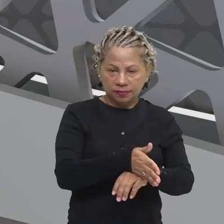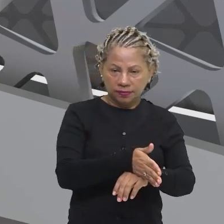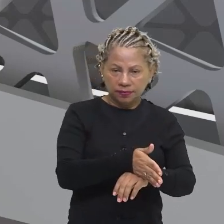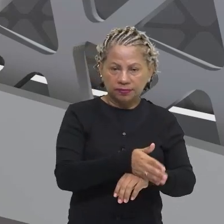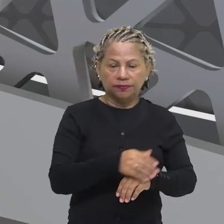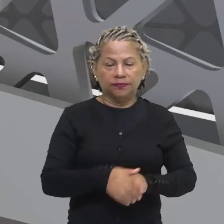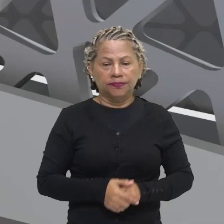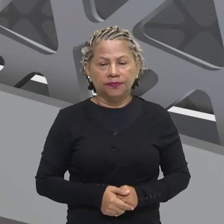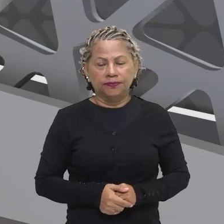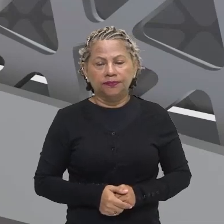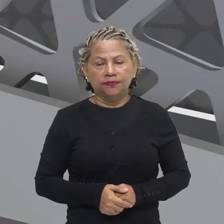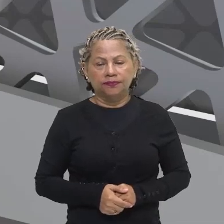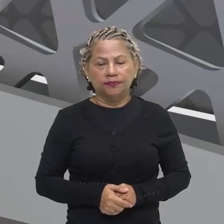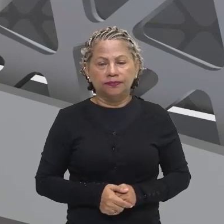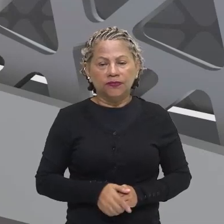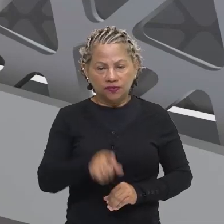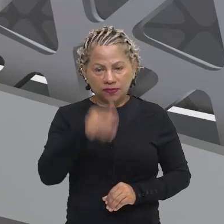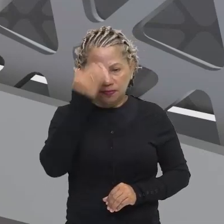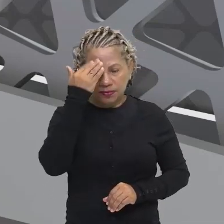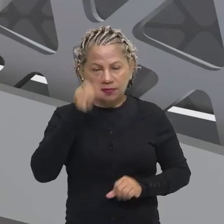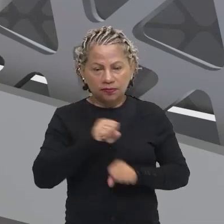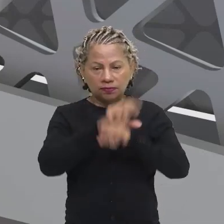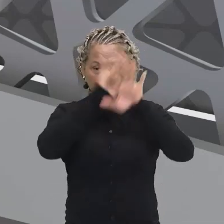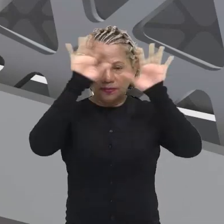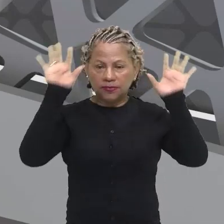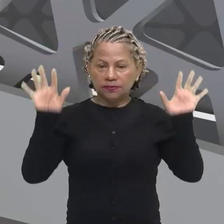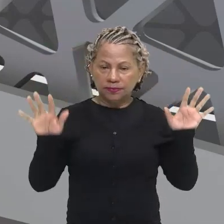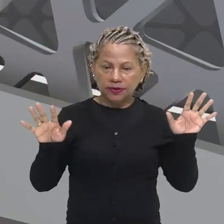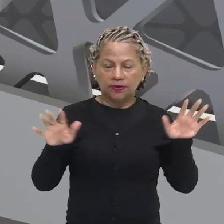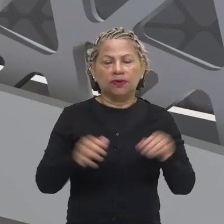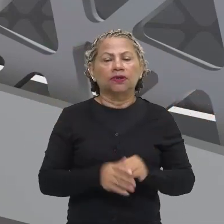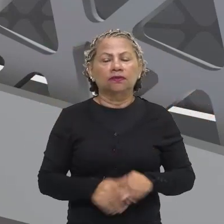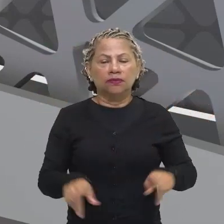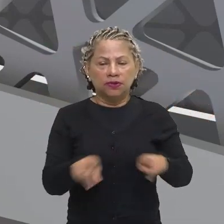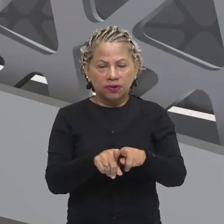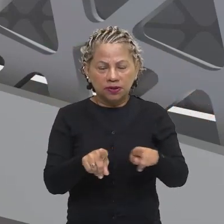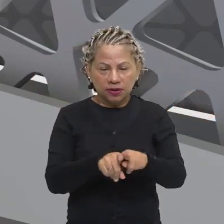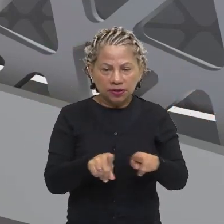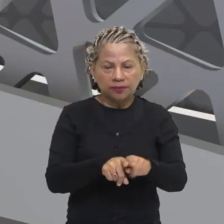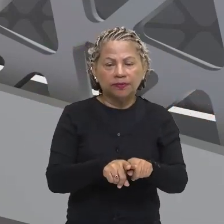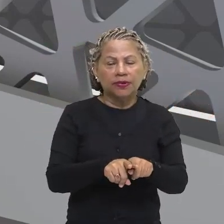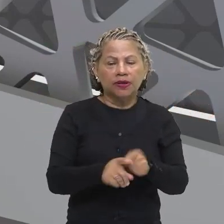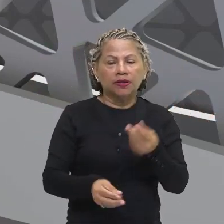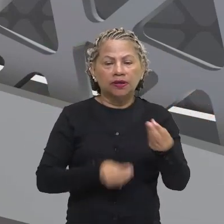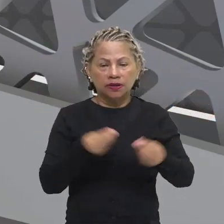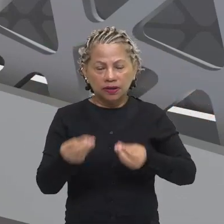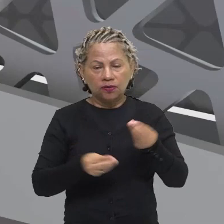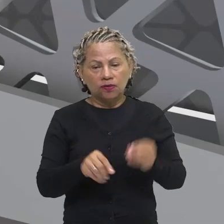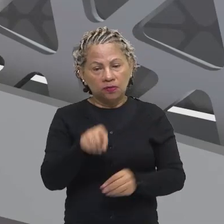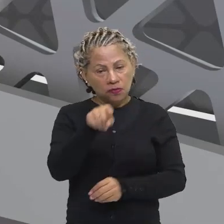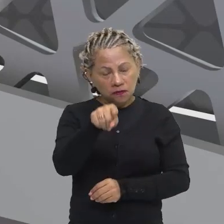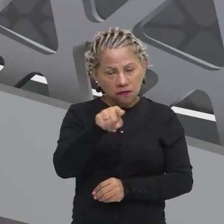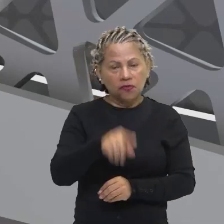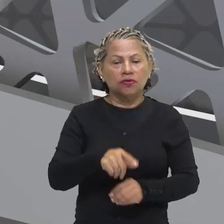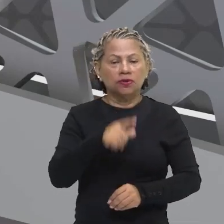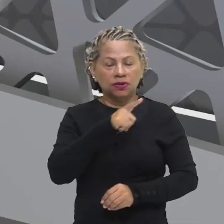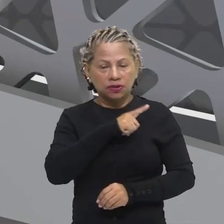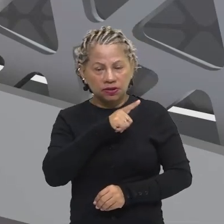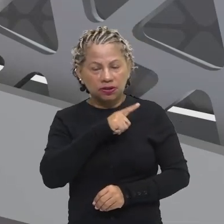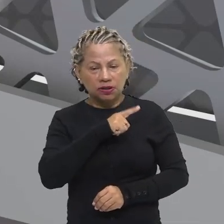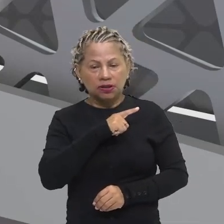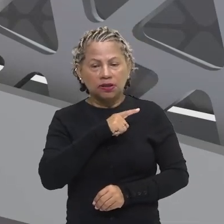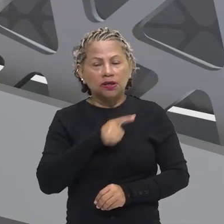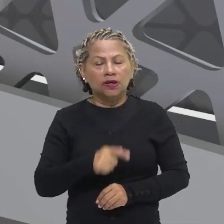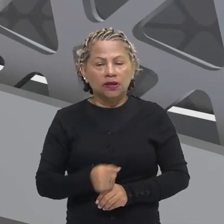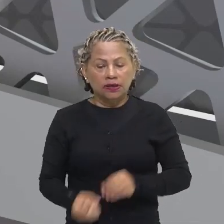bom? Então, deu para entender bem que isso também é uma forma de você gerar um